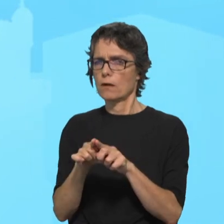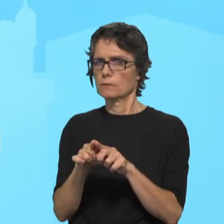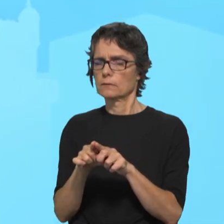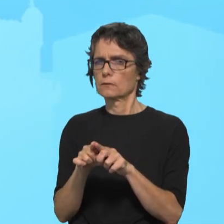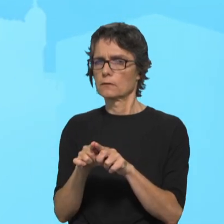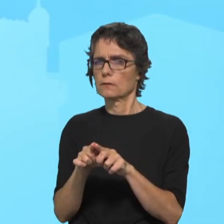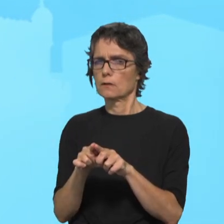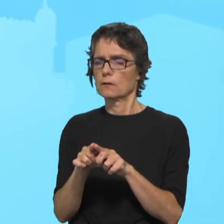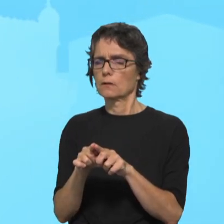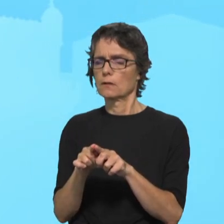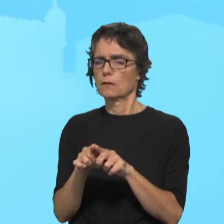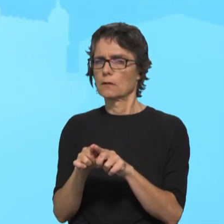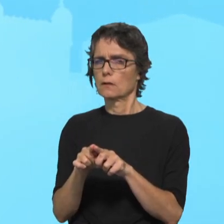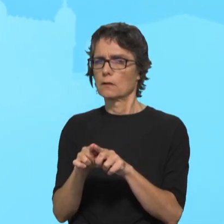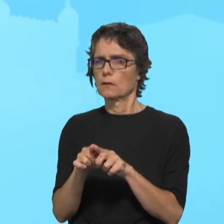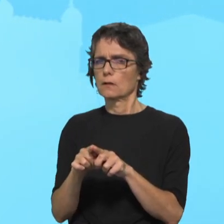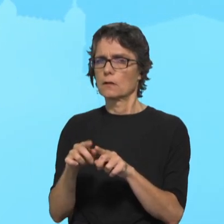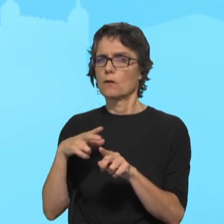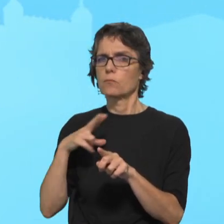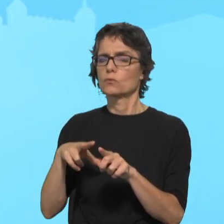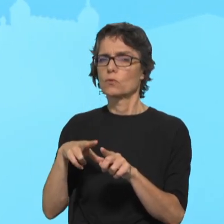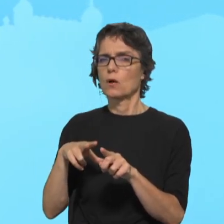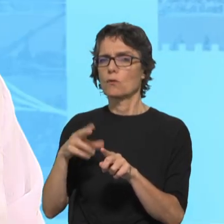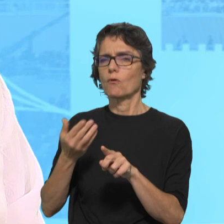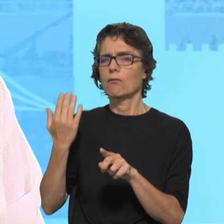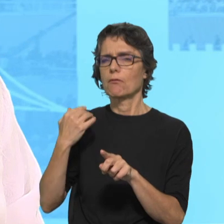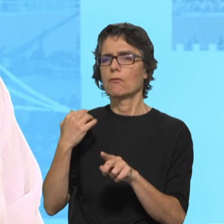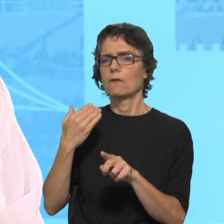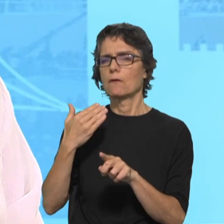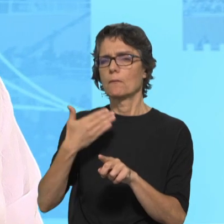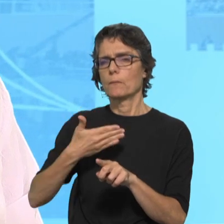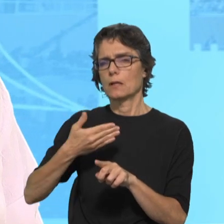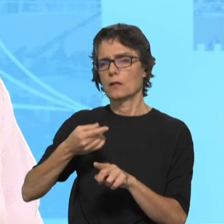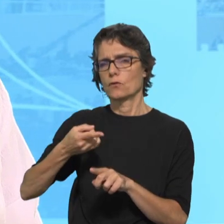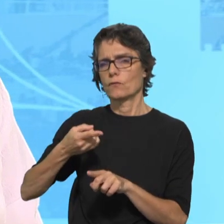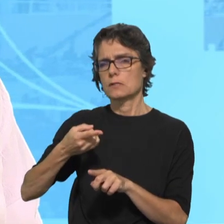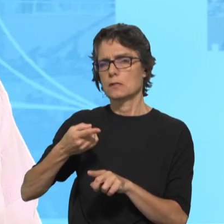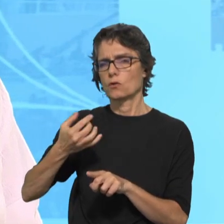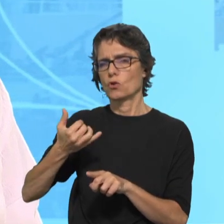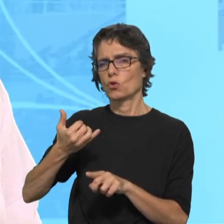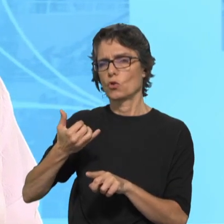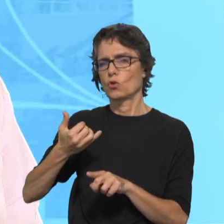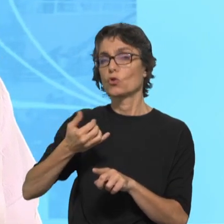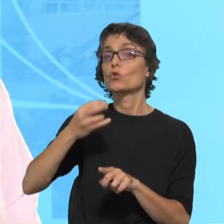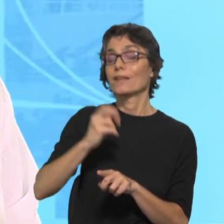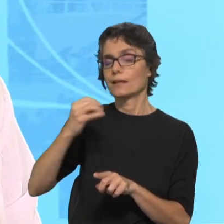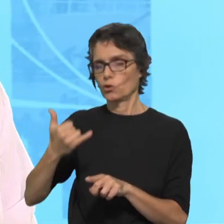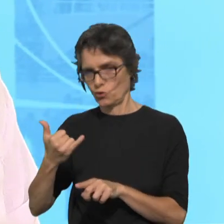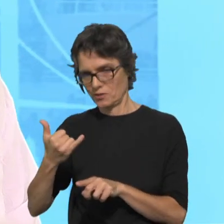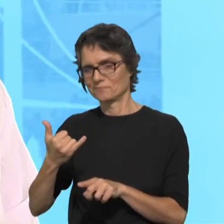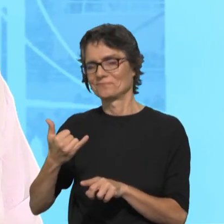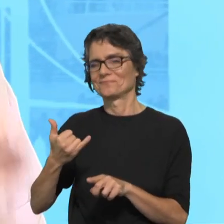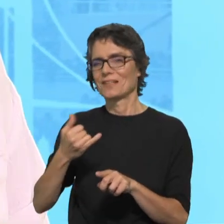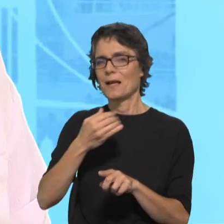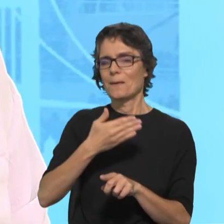se instalou o Estado Novo em 1920. 32. Bem, a